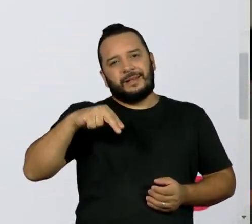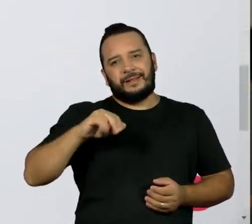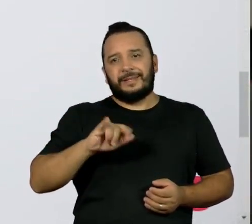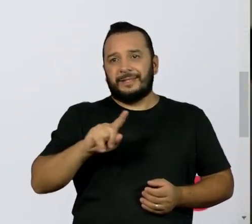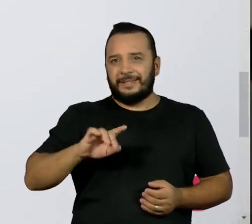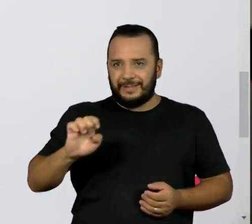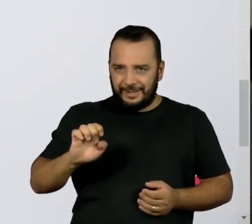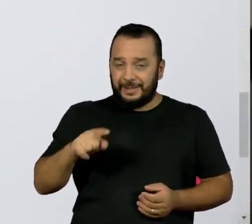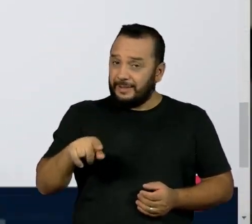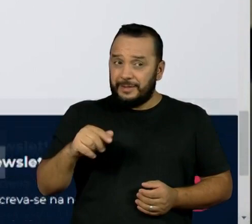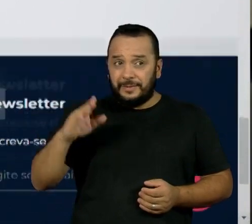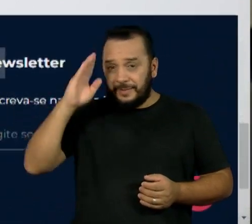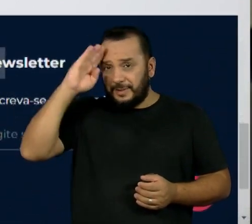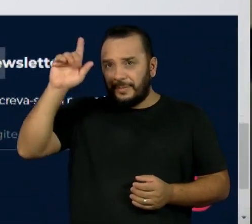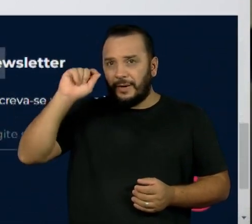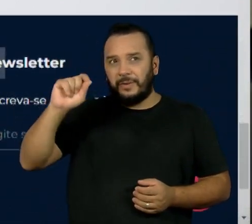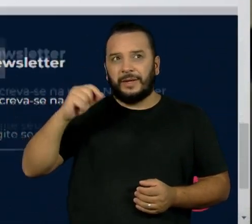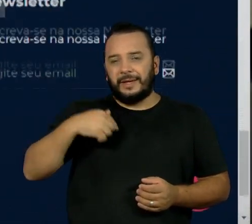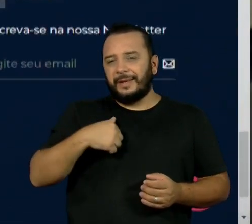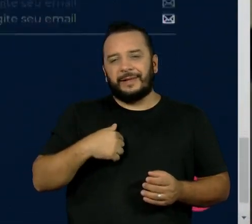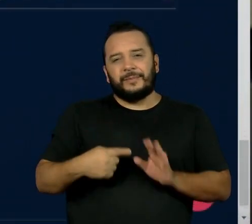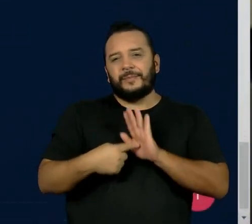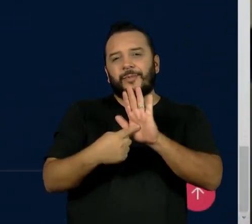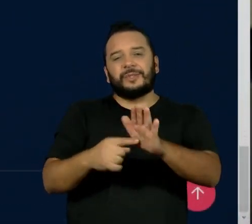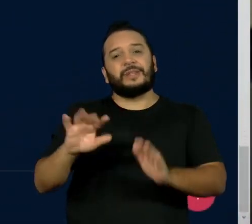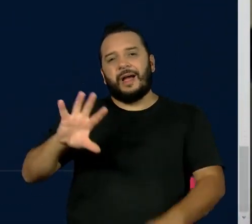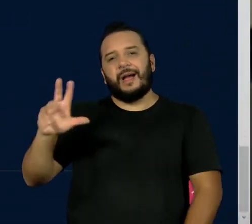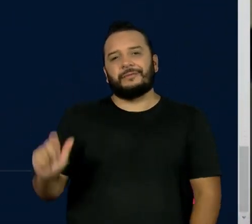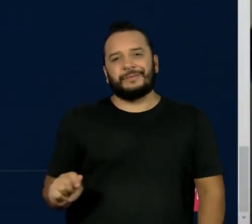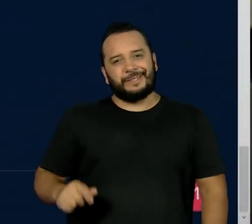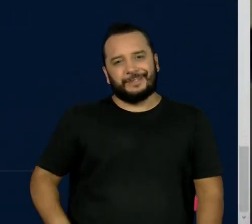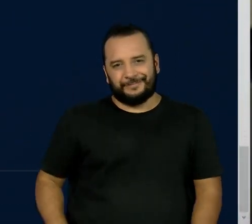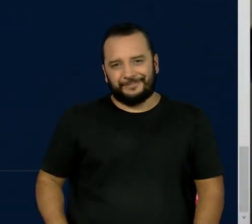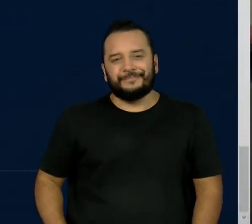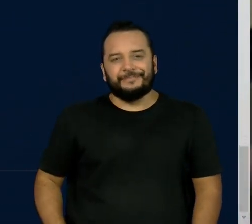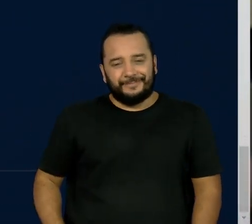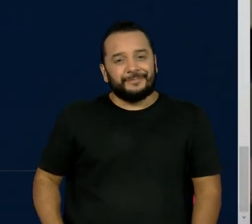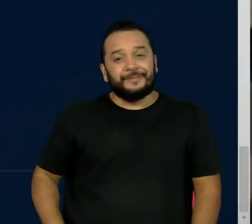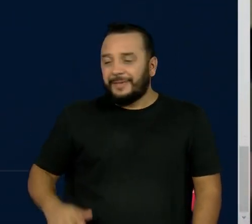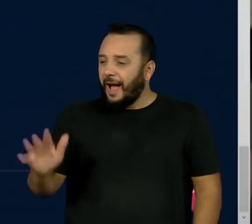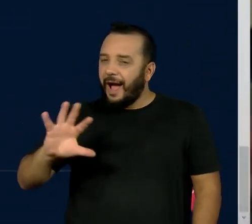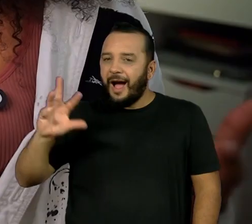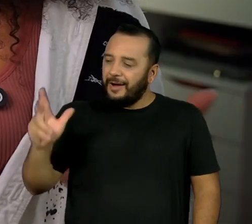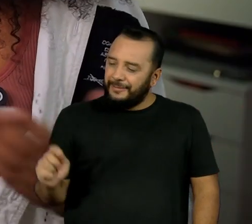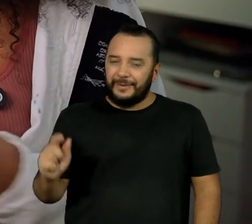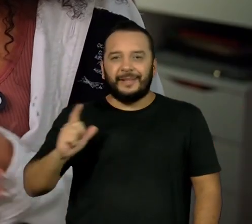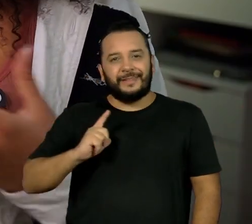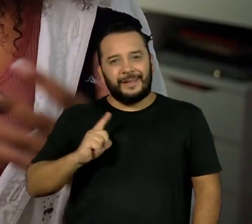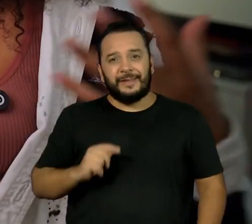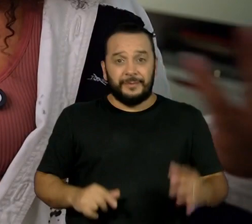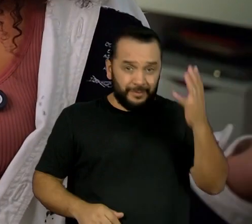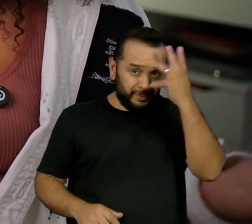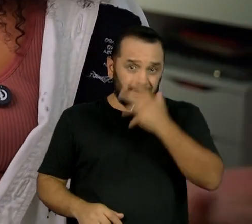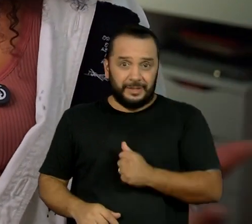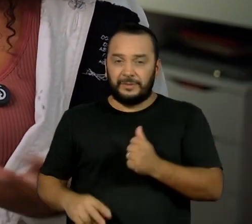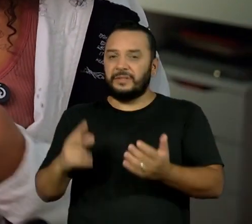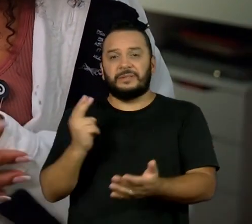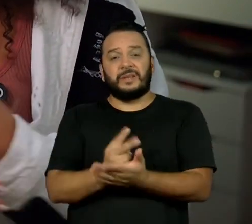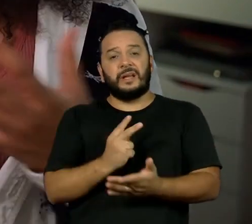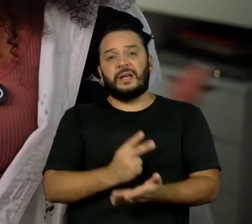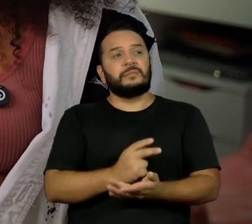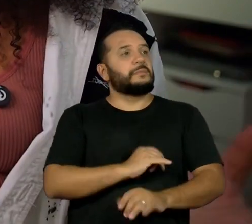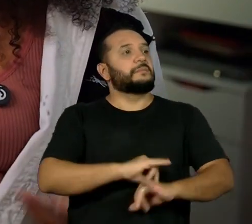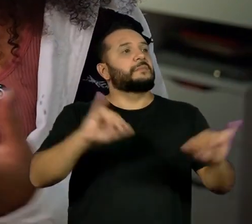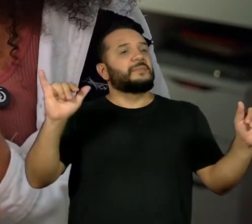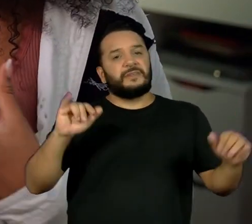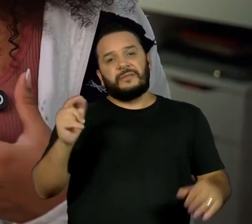mostrar também o lado de África que ninguém mostra, que é o lado bonito, que nas mídias sempre mostram